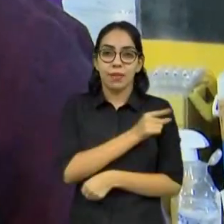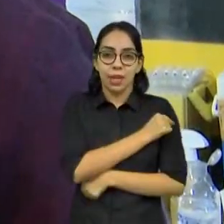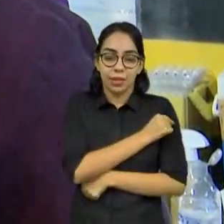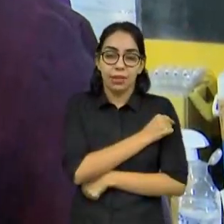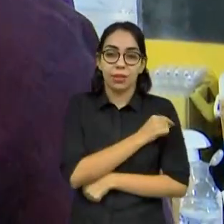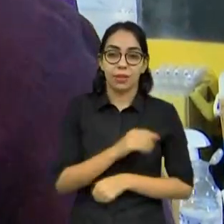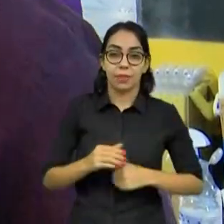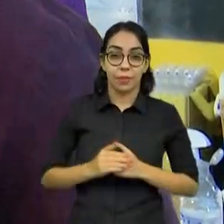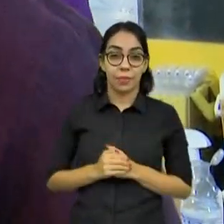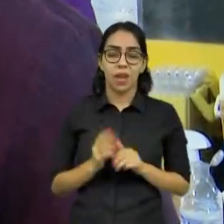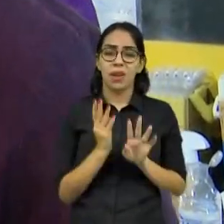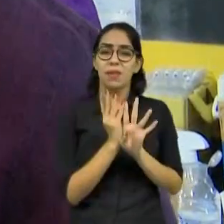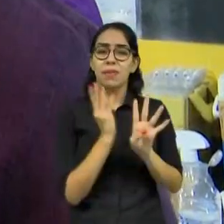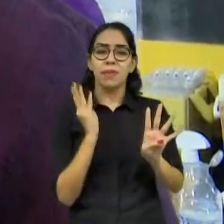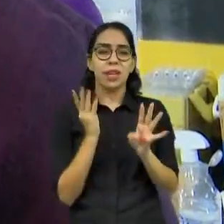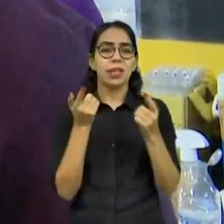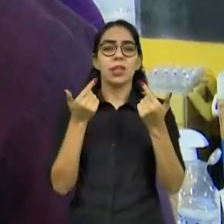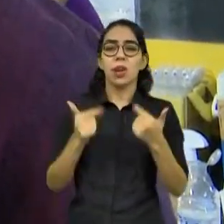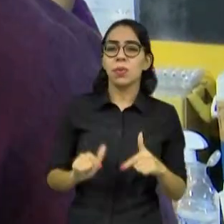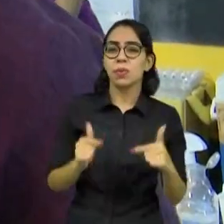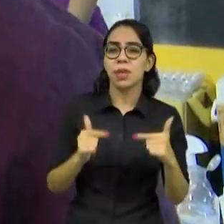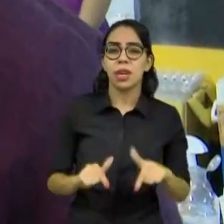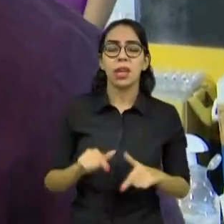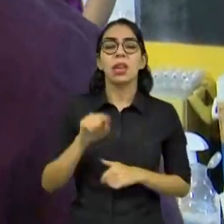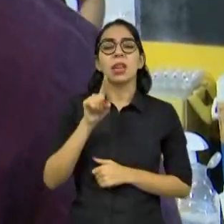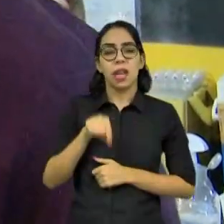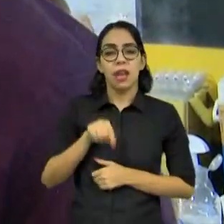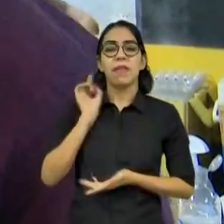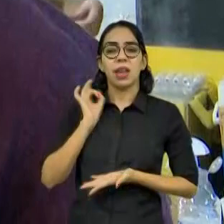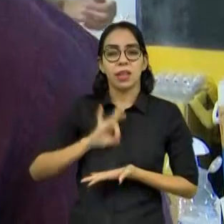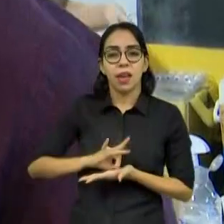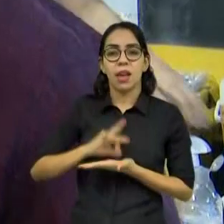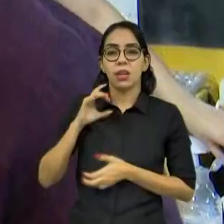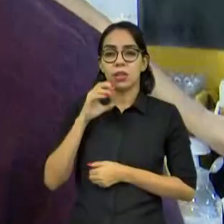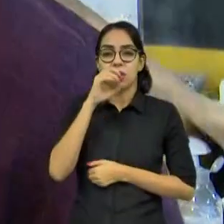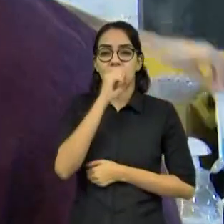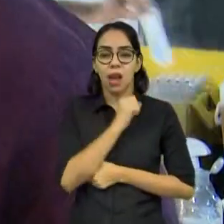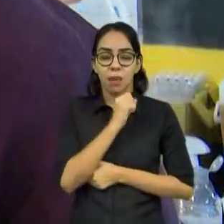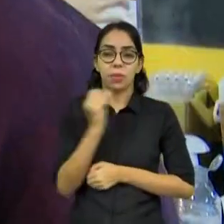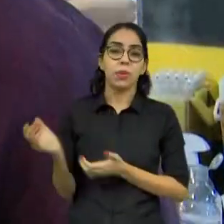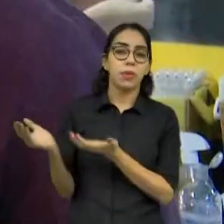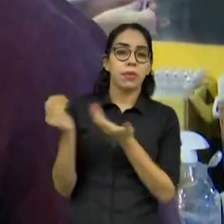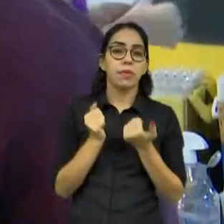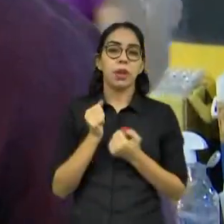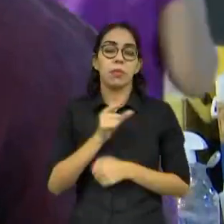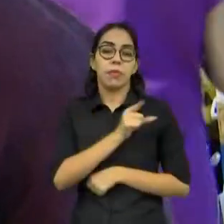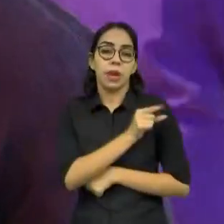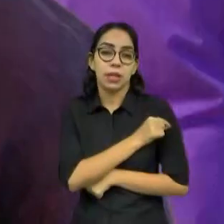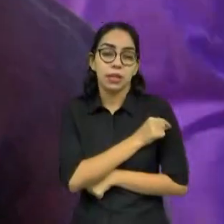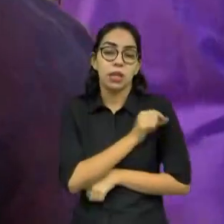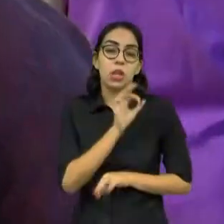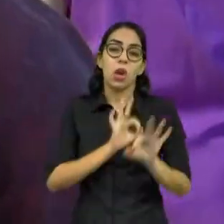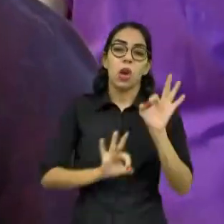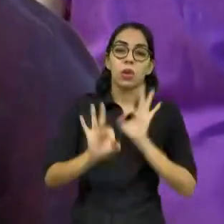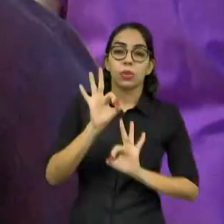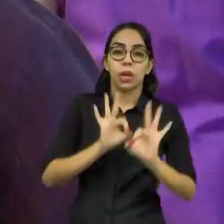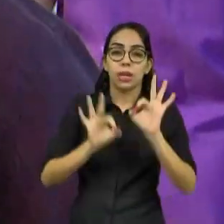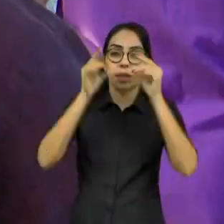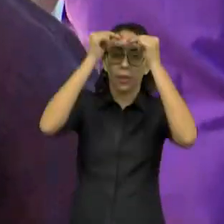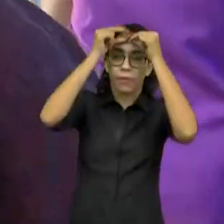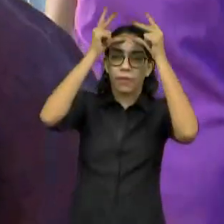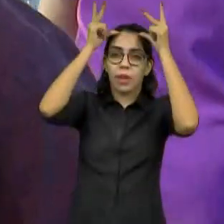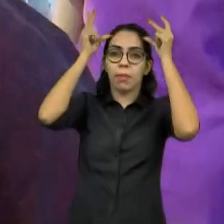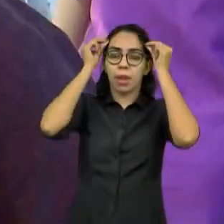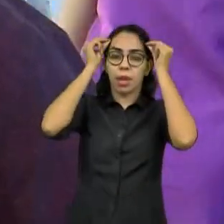nenhuma fila, foi rapidinho, logo fui vacinado, então... pessoas preparadas, muito educadas, né? Enfim, é